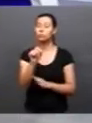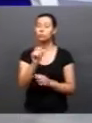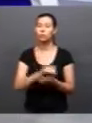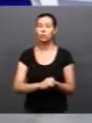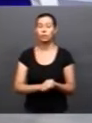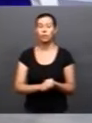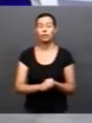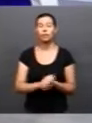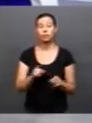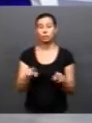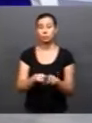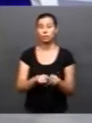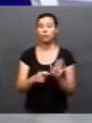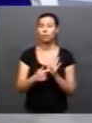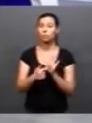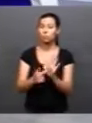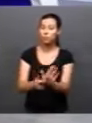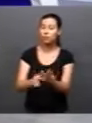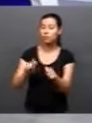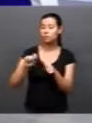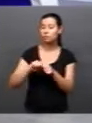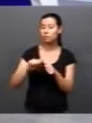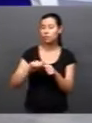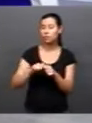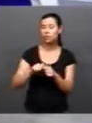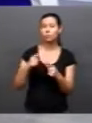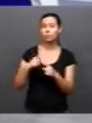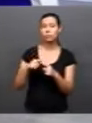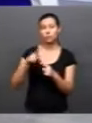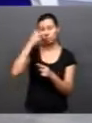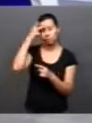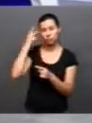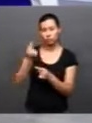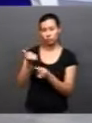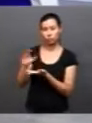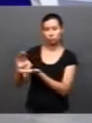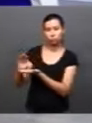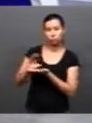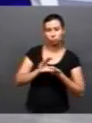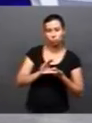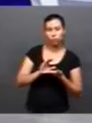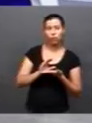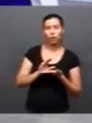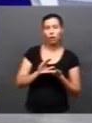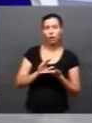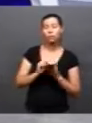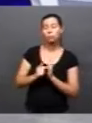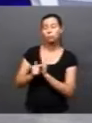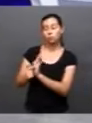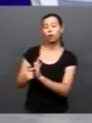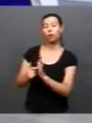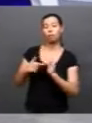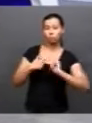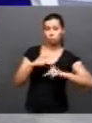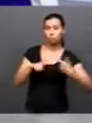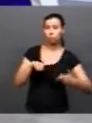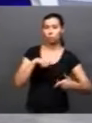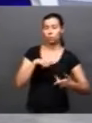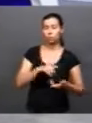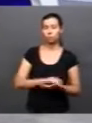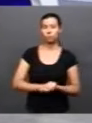acho que sim, eu acho que essa prestação é importante. Recurso da comunidade que está voltando para a comunidade. Exatamente, são impostos. Né? Nós temos